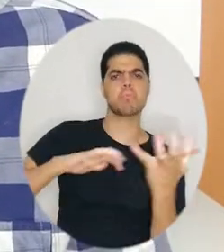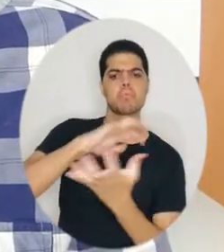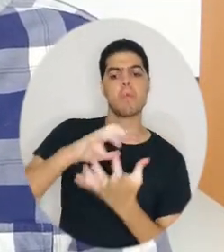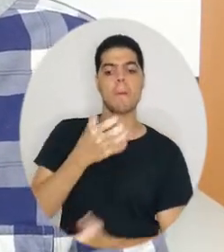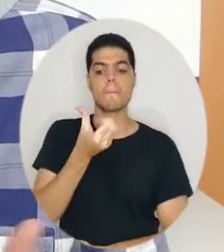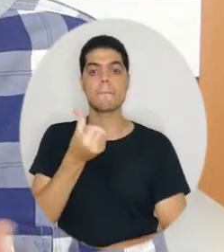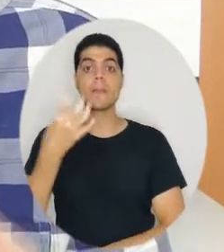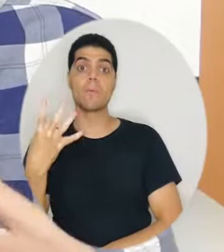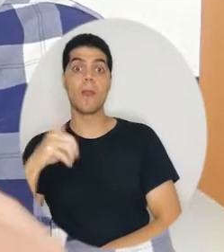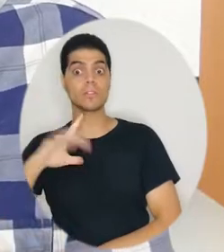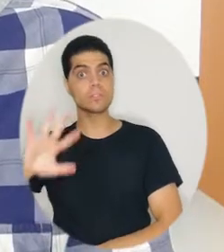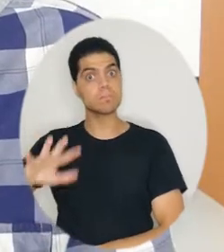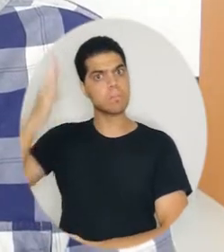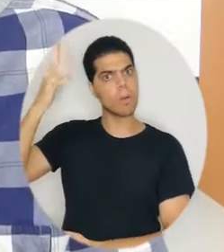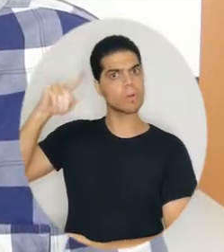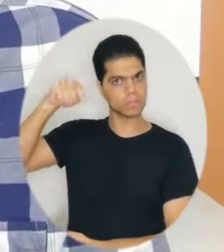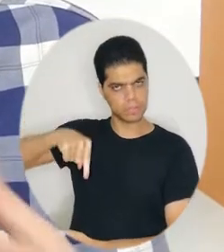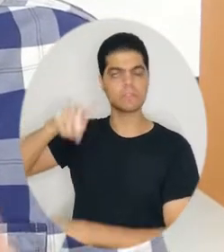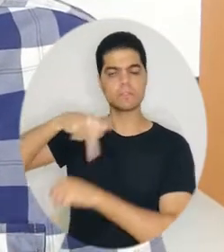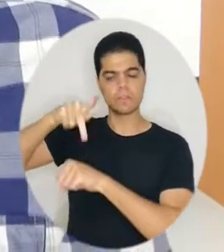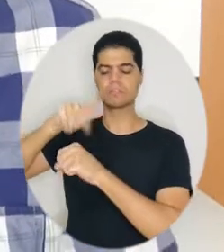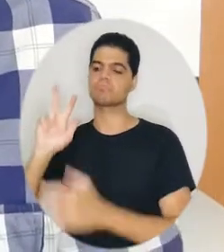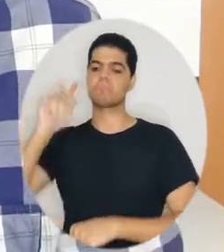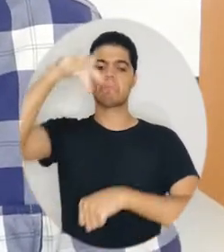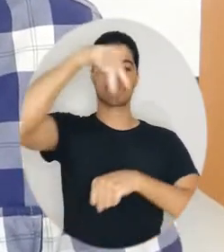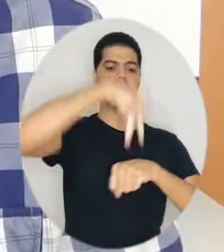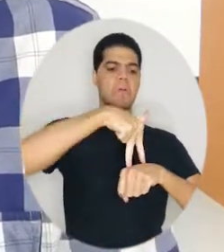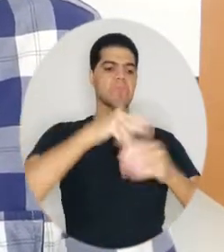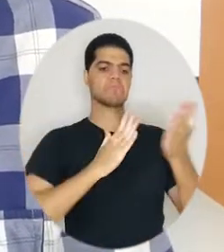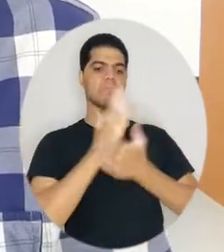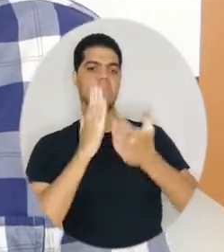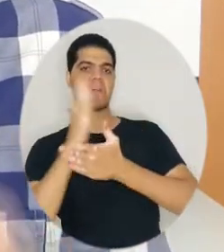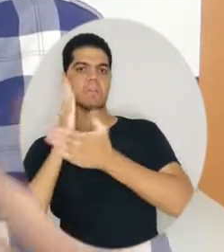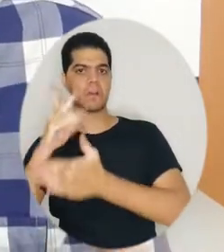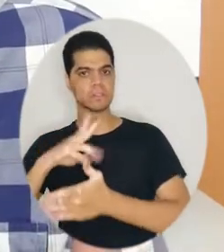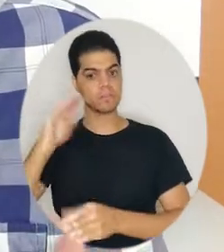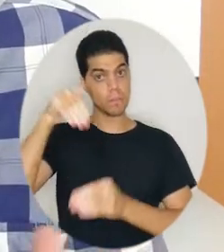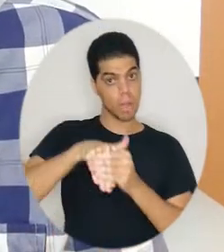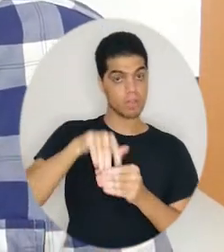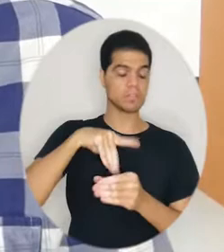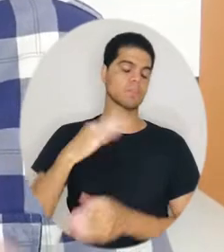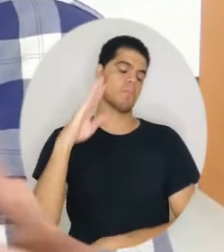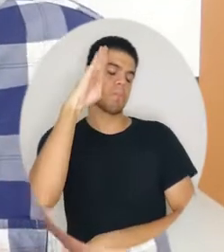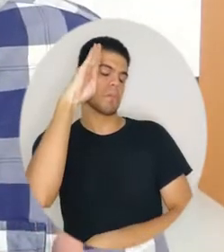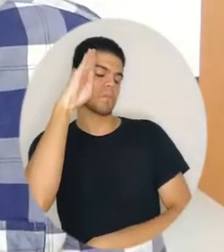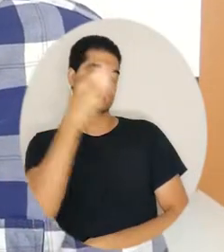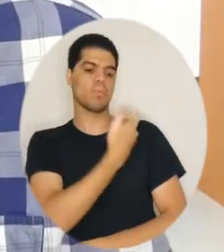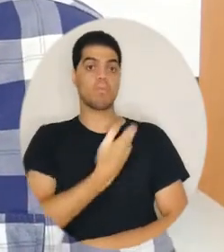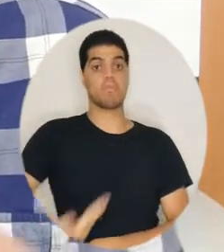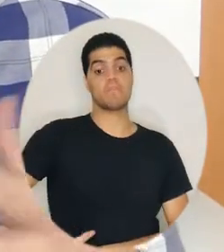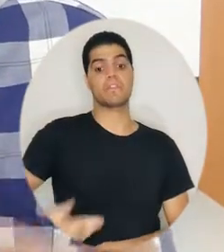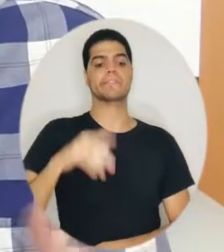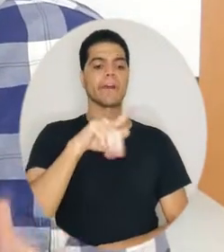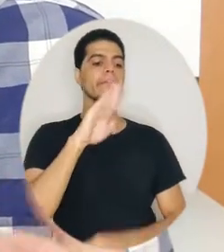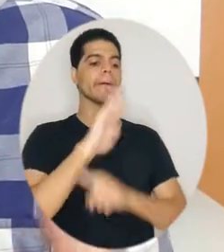que era a revolução que tinha colocado eles no poder os militares então que estavam melhorando o Brasil fazendo ele